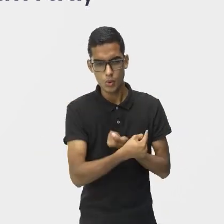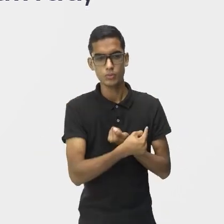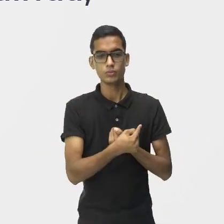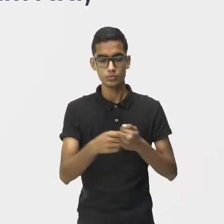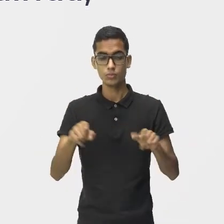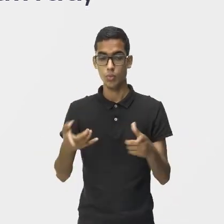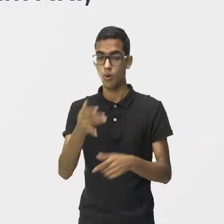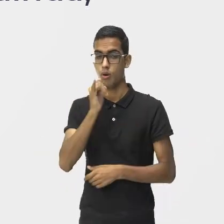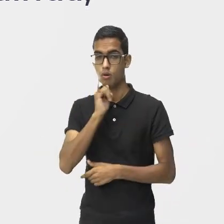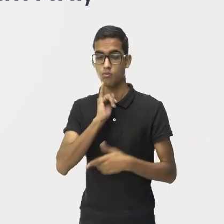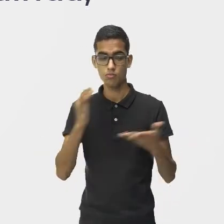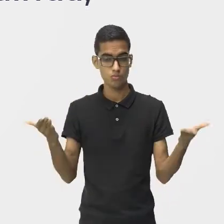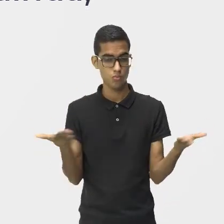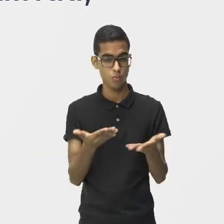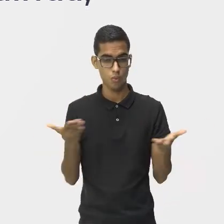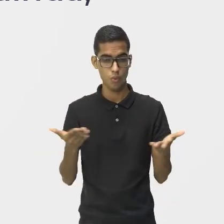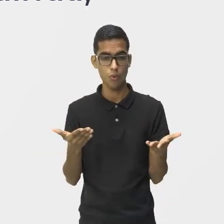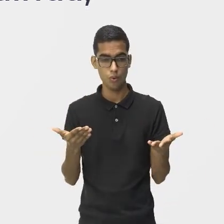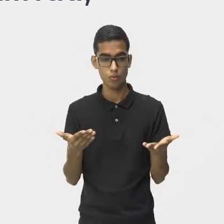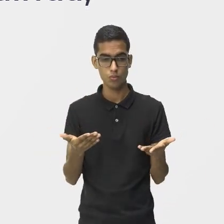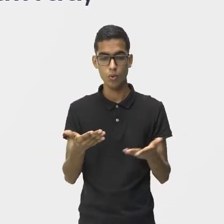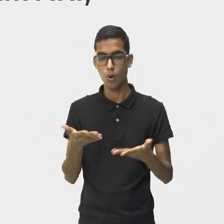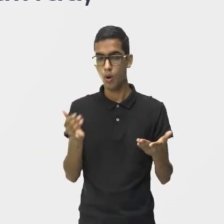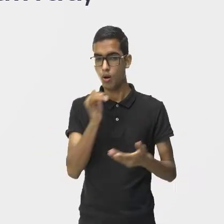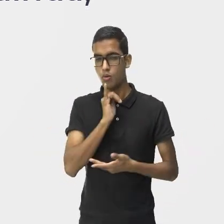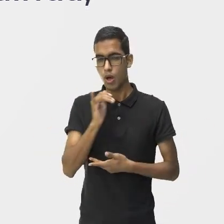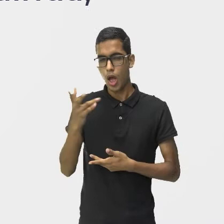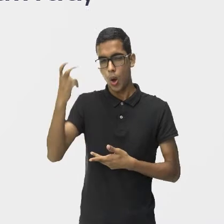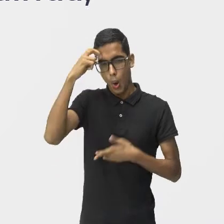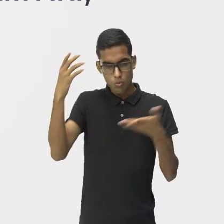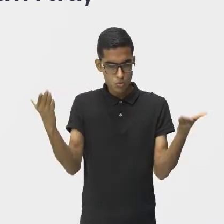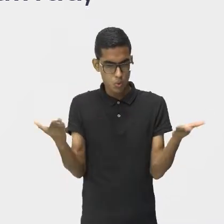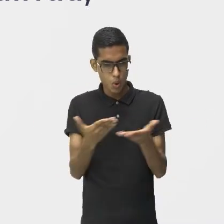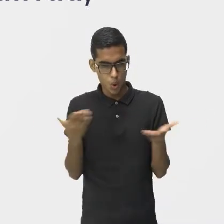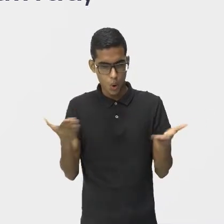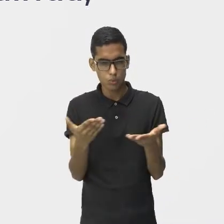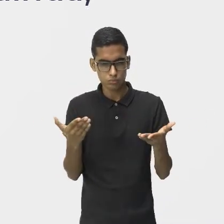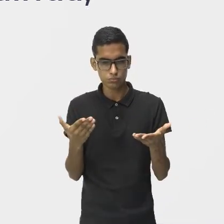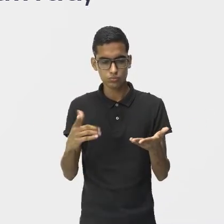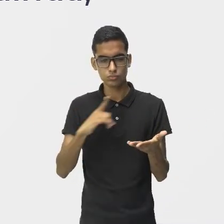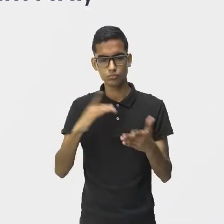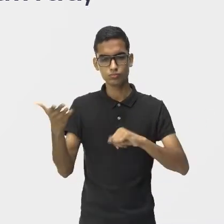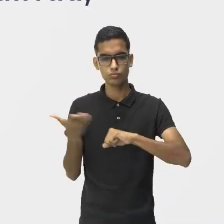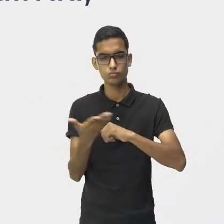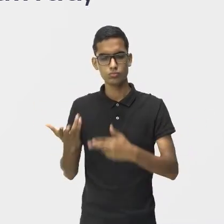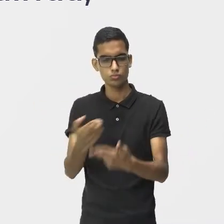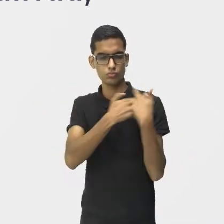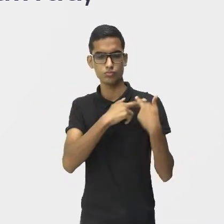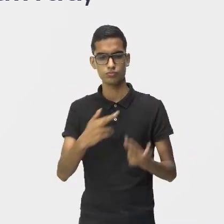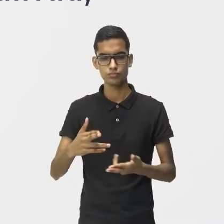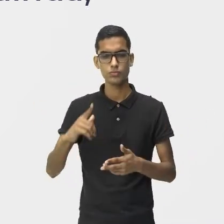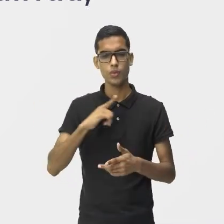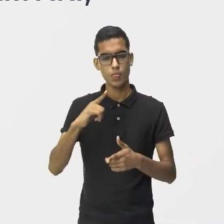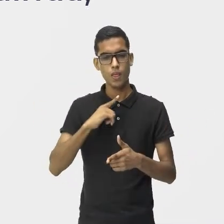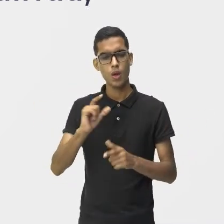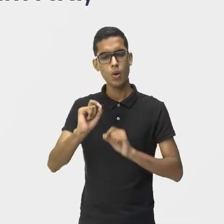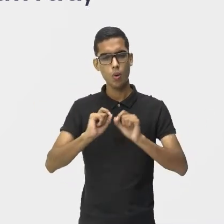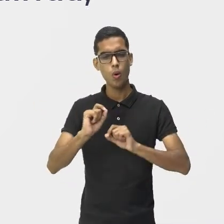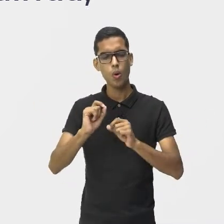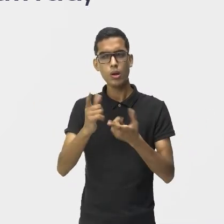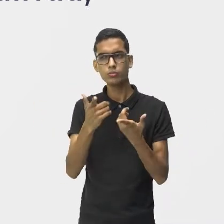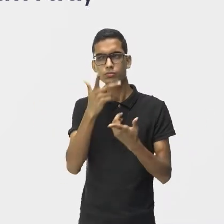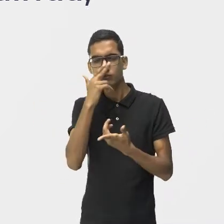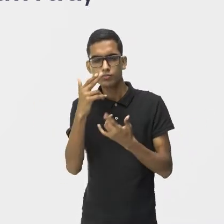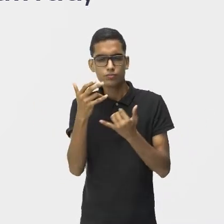cultura atual, com mais competência ainda, continua conferindo a tudo um ar de semelhança,